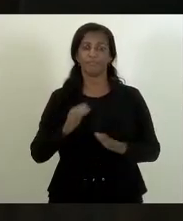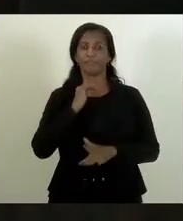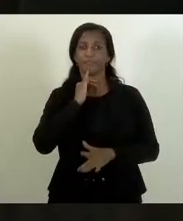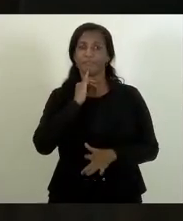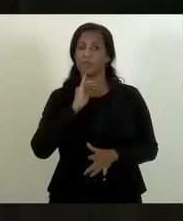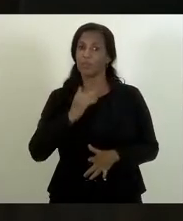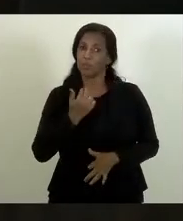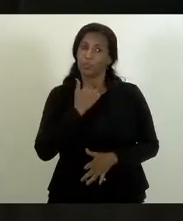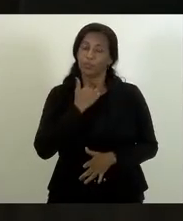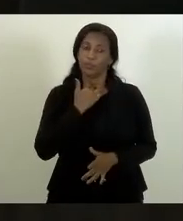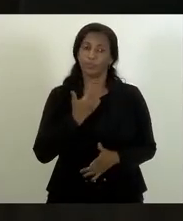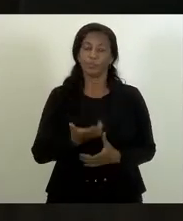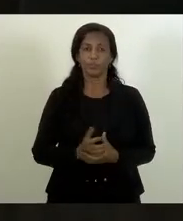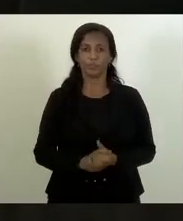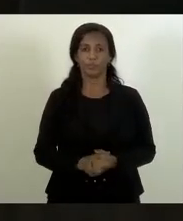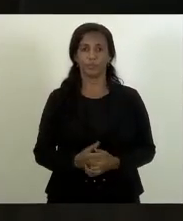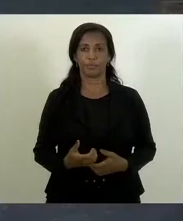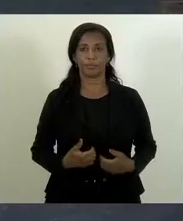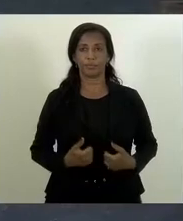possível.